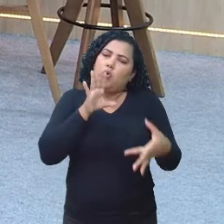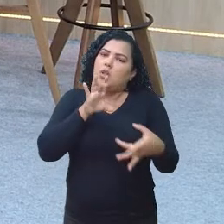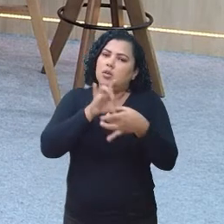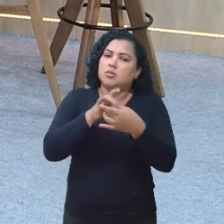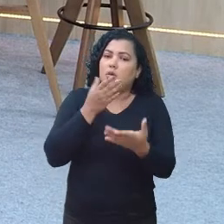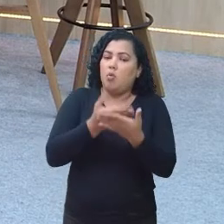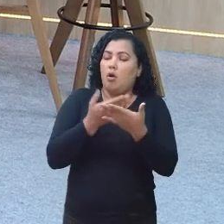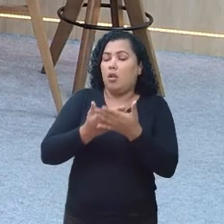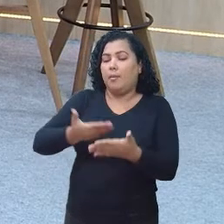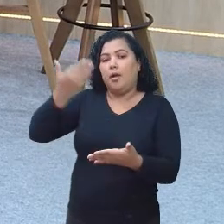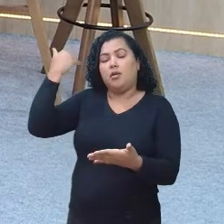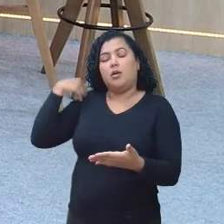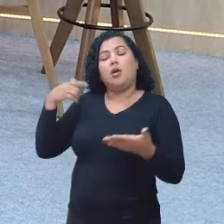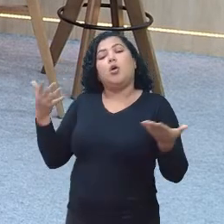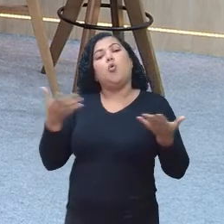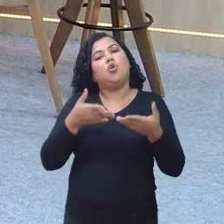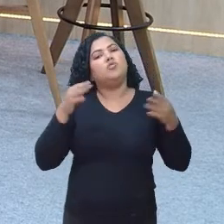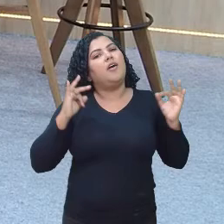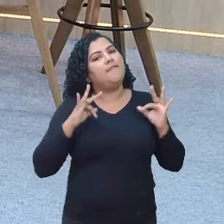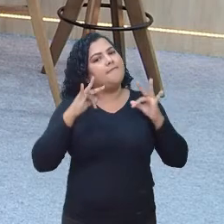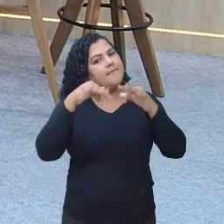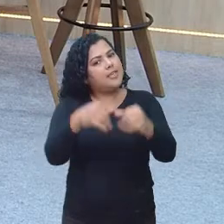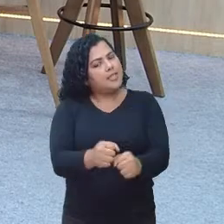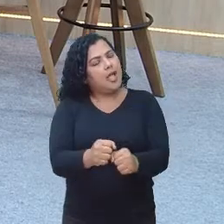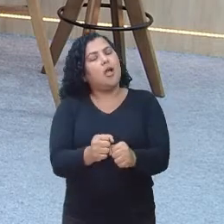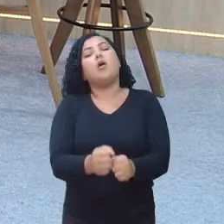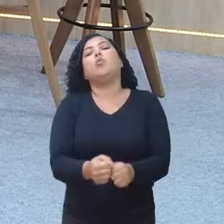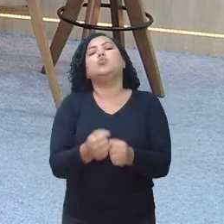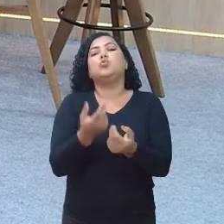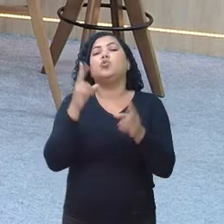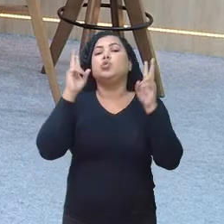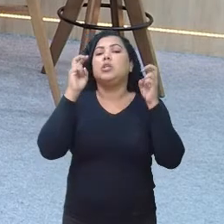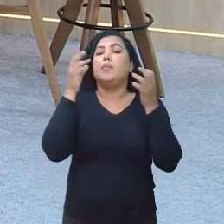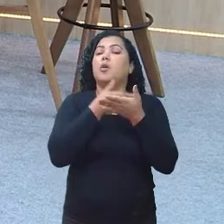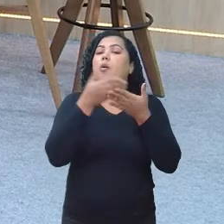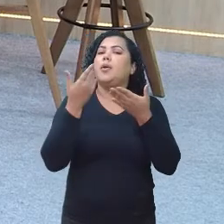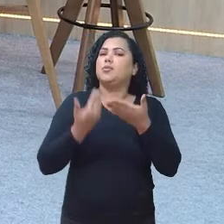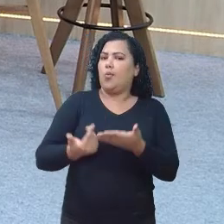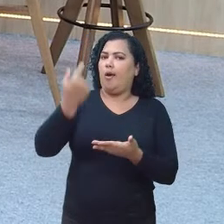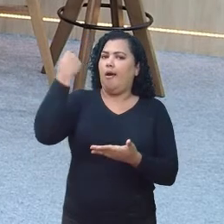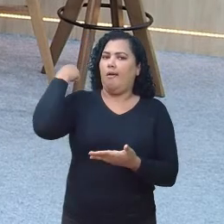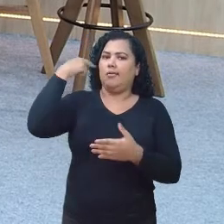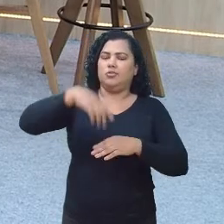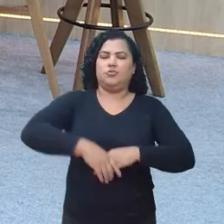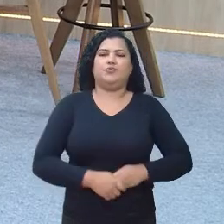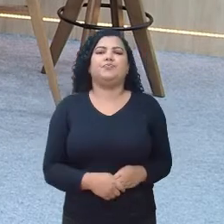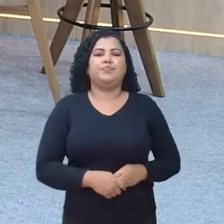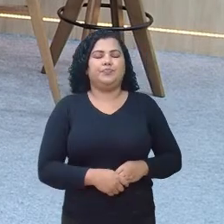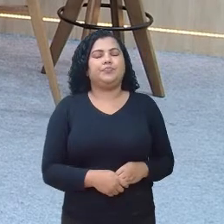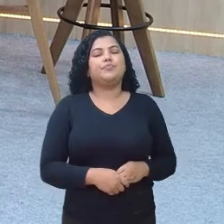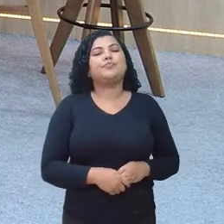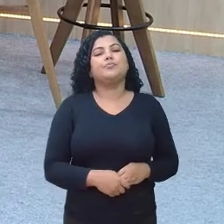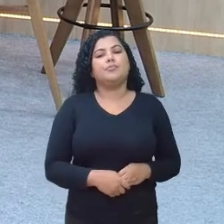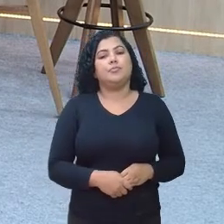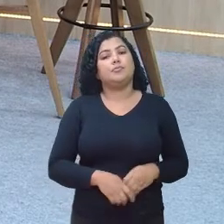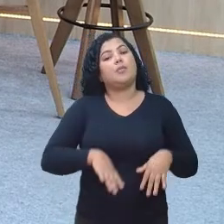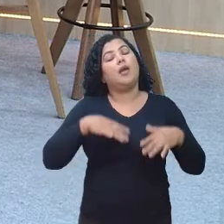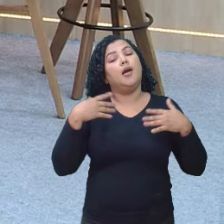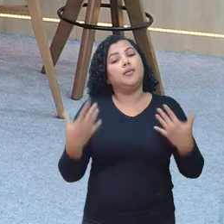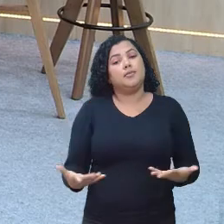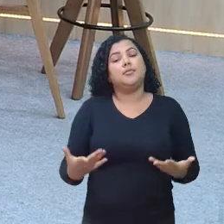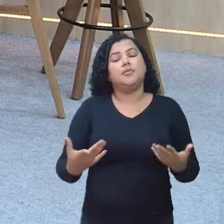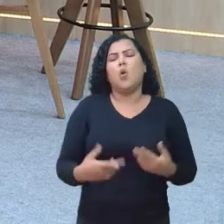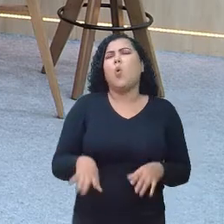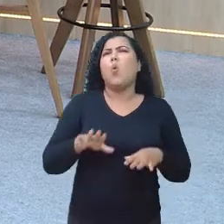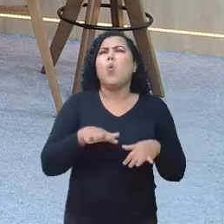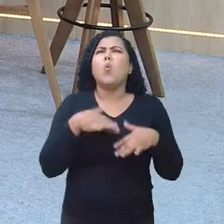fazer a finalização do que a gente iniciou na aula anterior, tá certo? Então, a ideia que a gente vai trabalhar